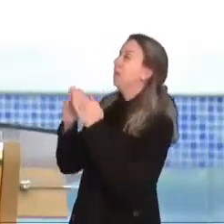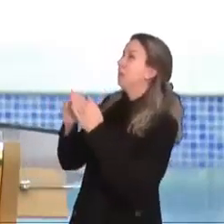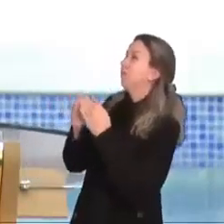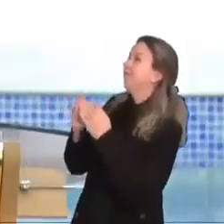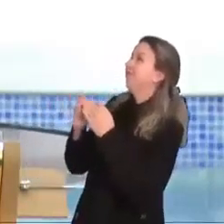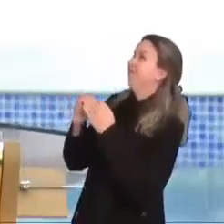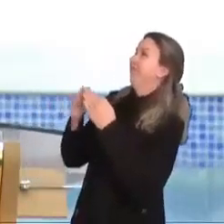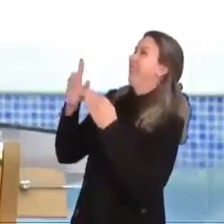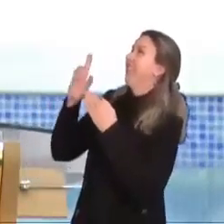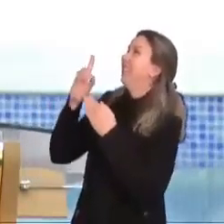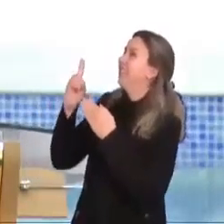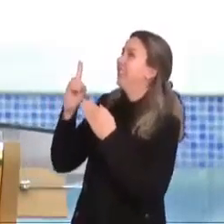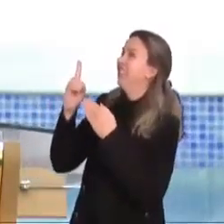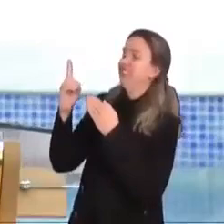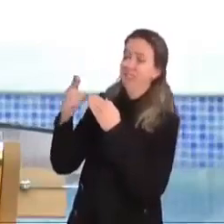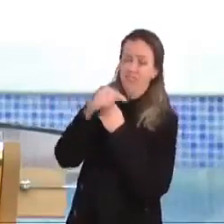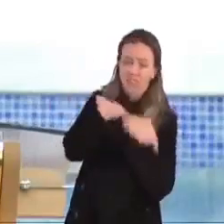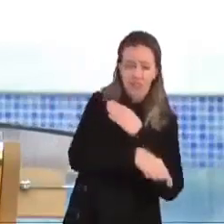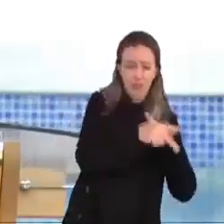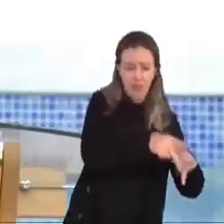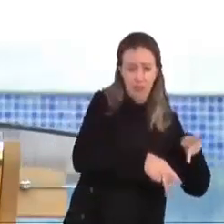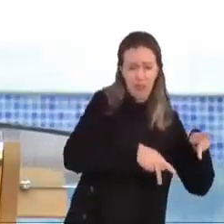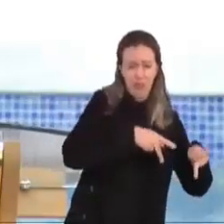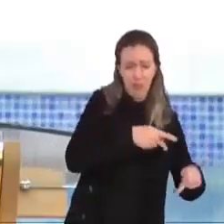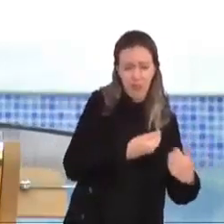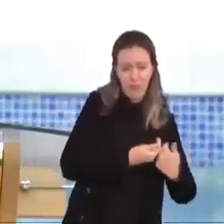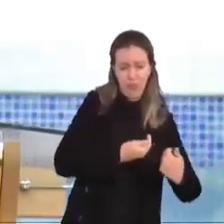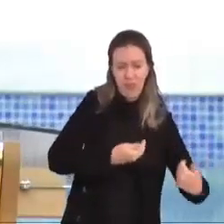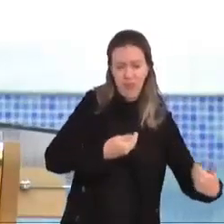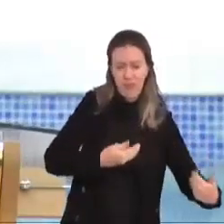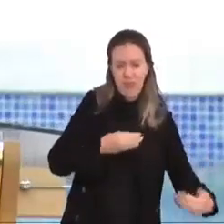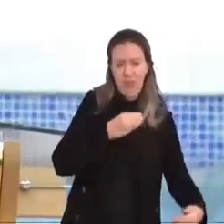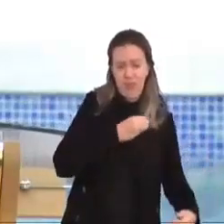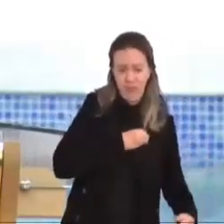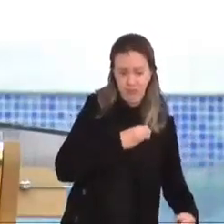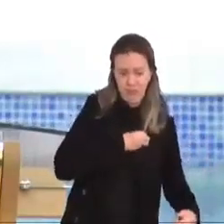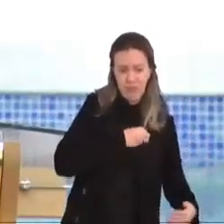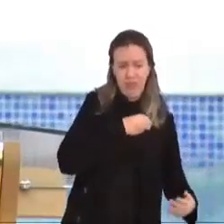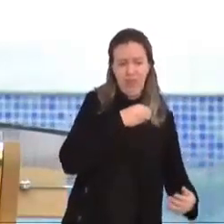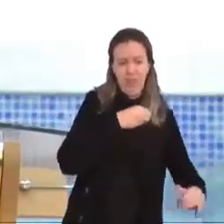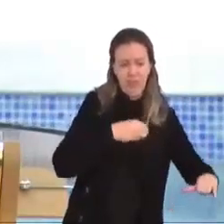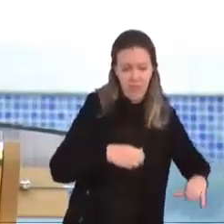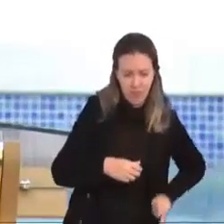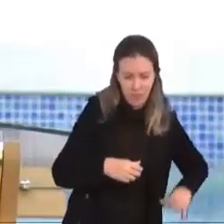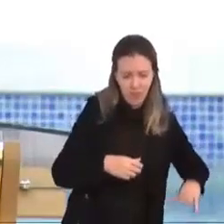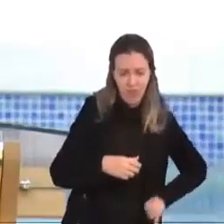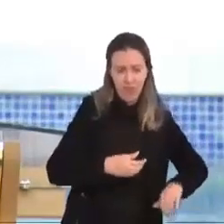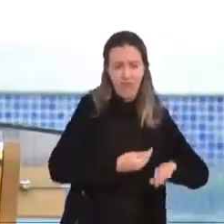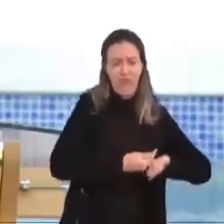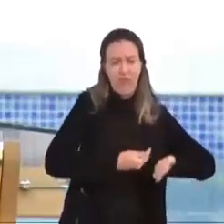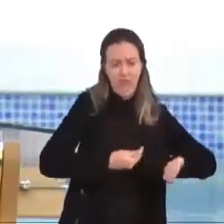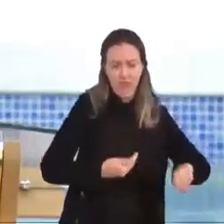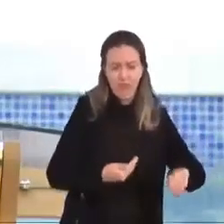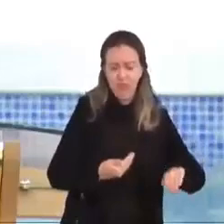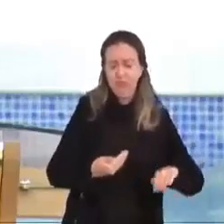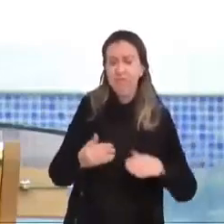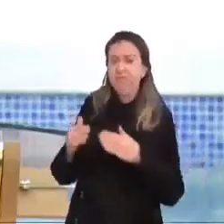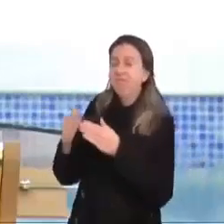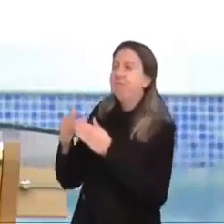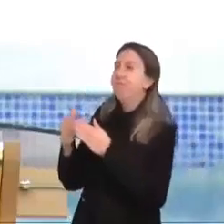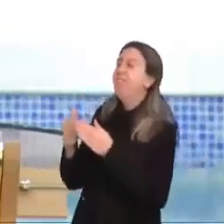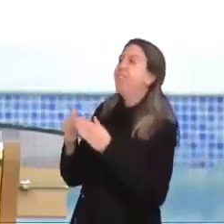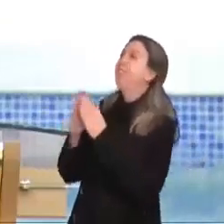Jeremias estava quando ele ouve estas palavras? Se você perguntar para o crente